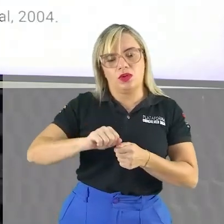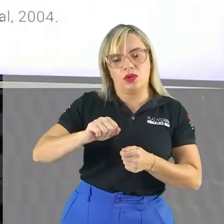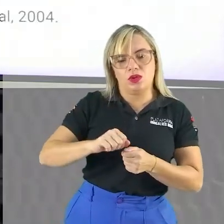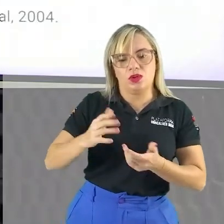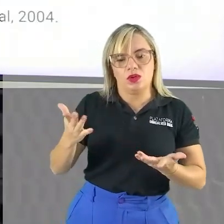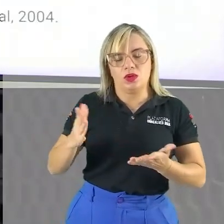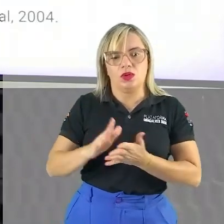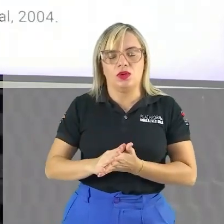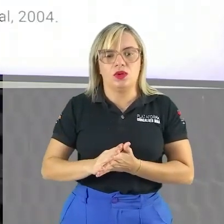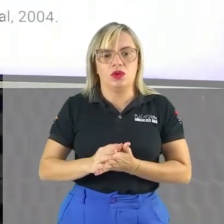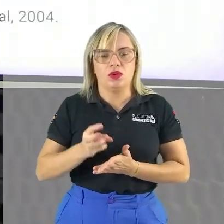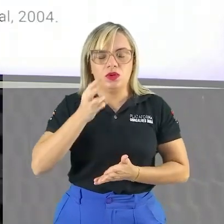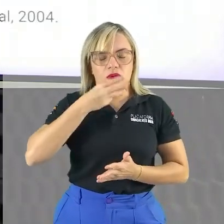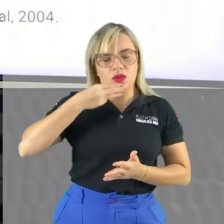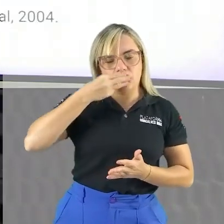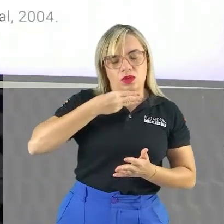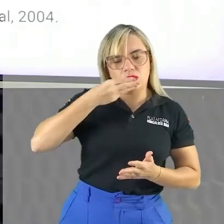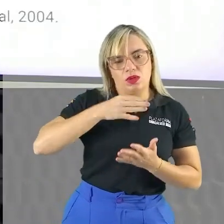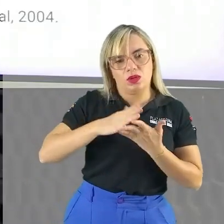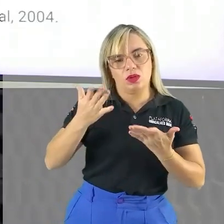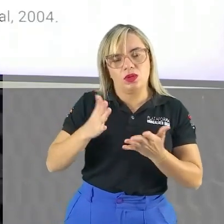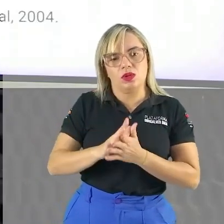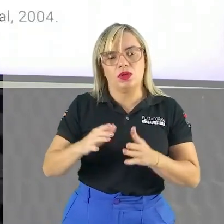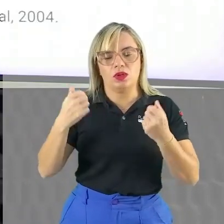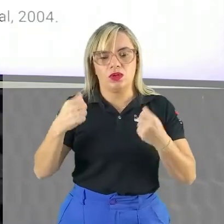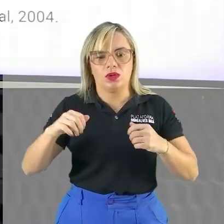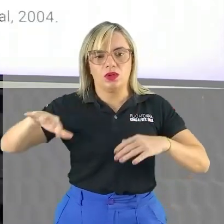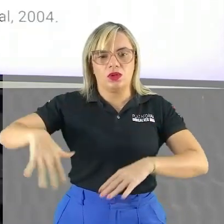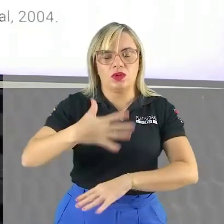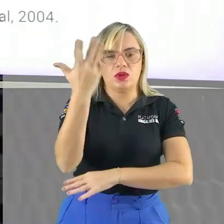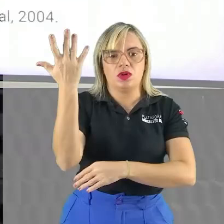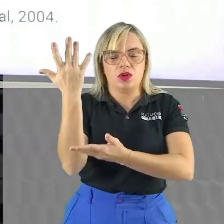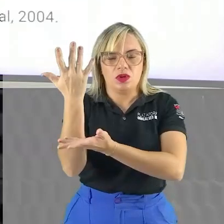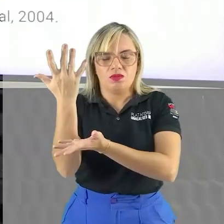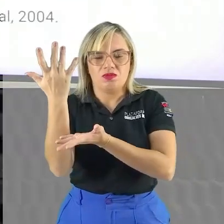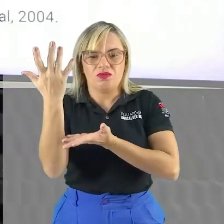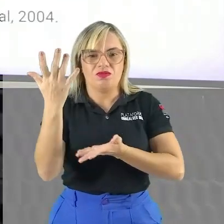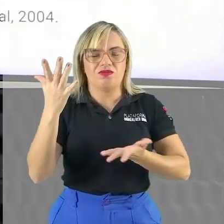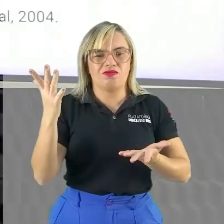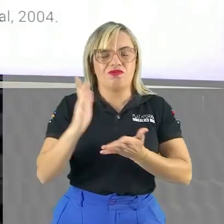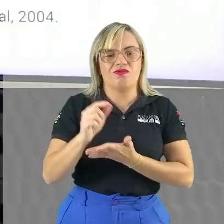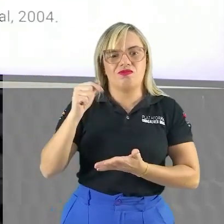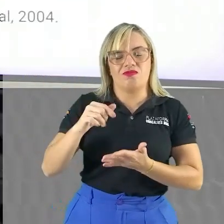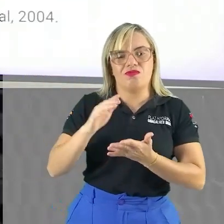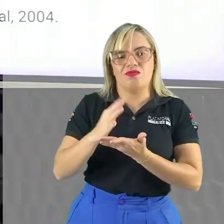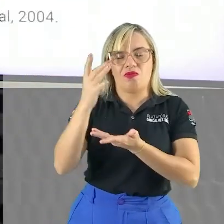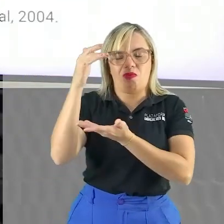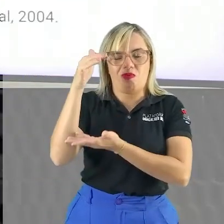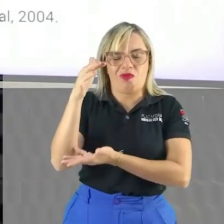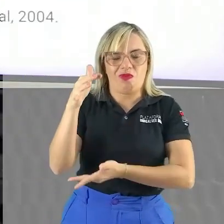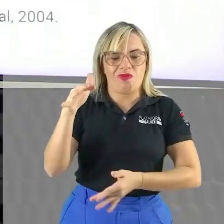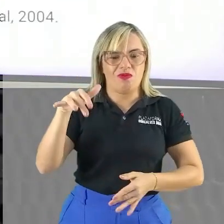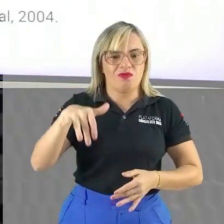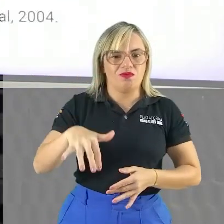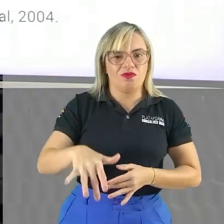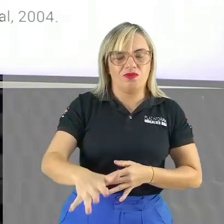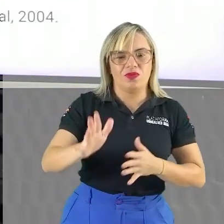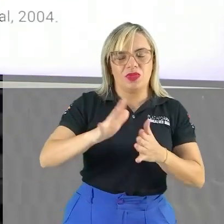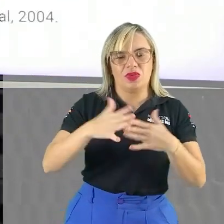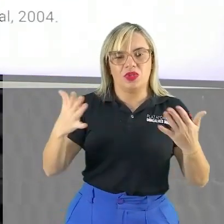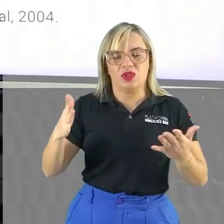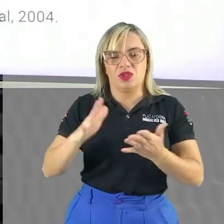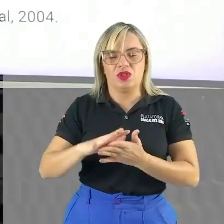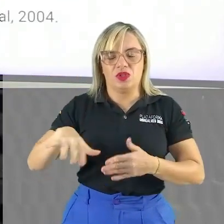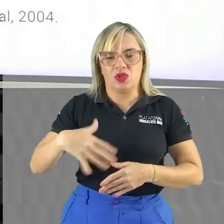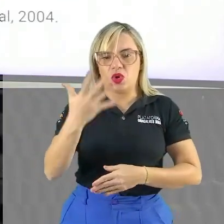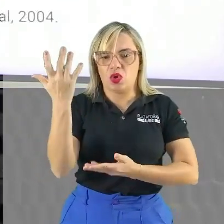pujante ali. Mas para produzir açúcar foi preciso desbastar, foi preciso fazer com que retirasse todas as